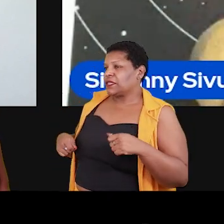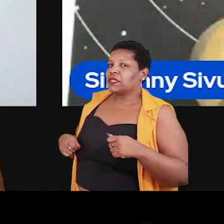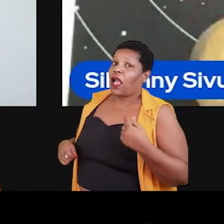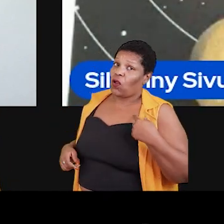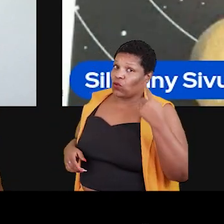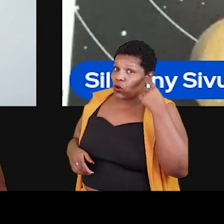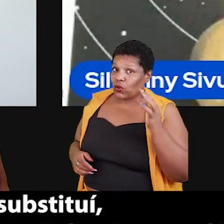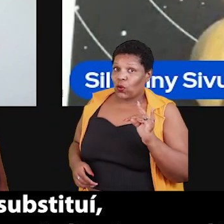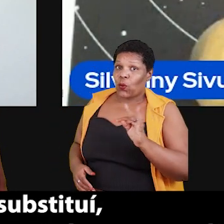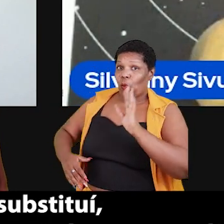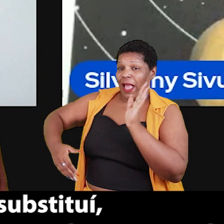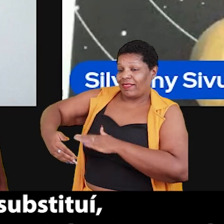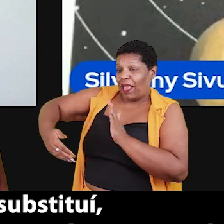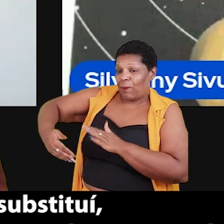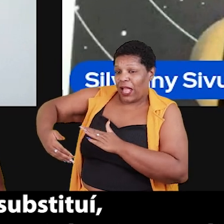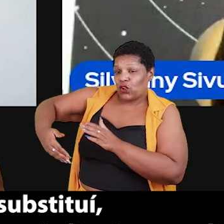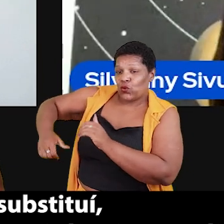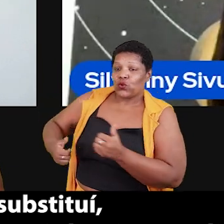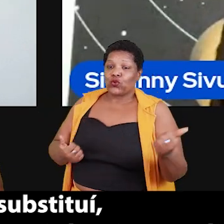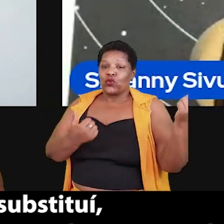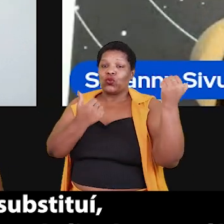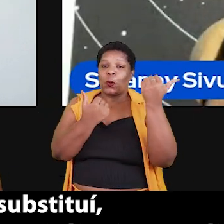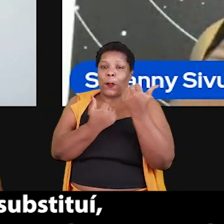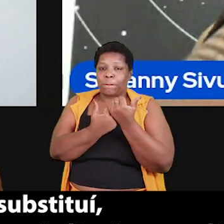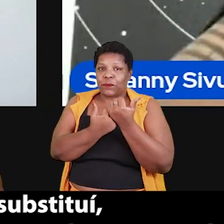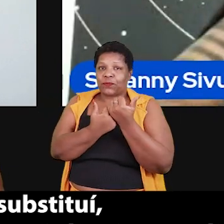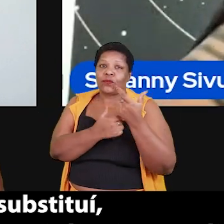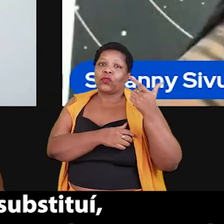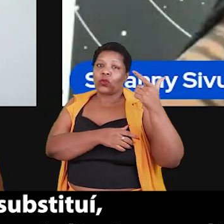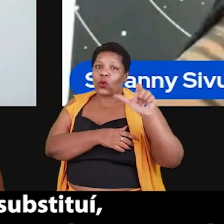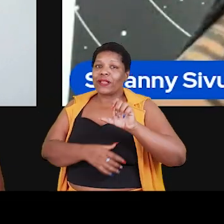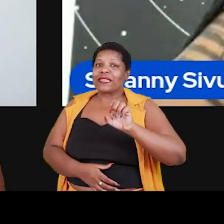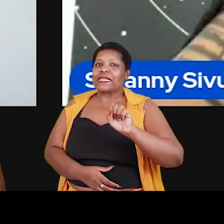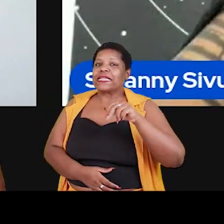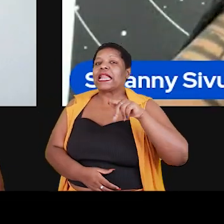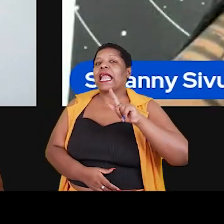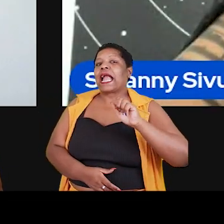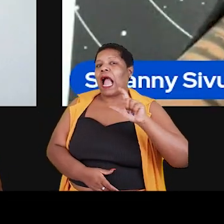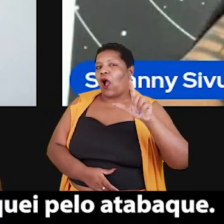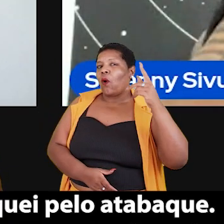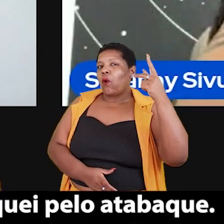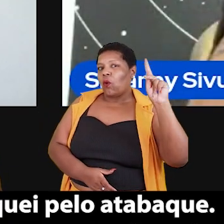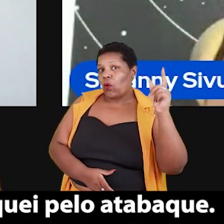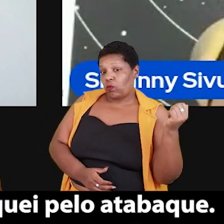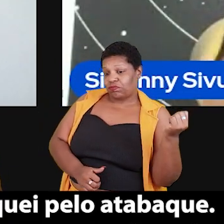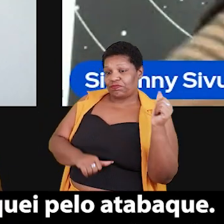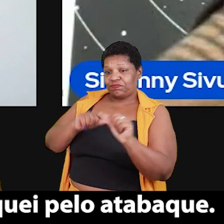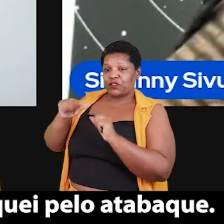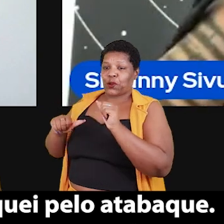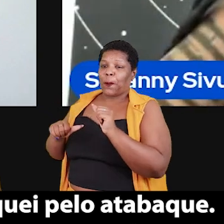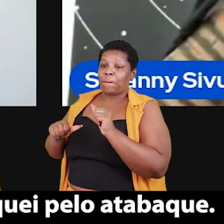trouxe um atabaque, substituí, tirei o sabá, que é ali senegalês, e